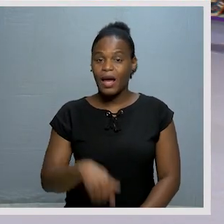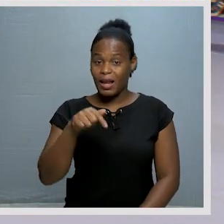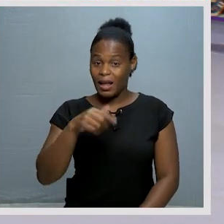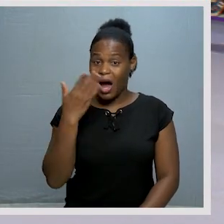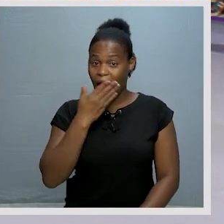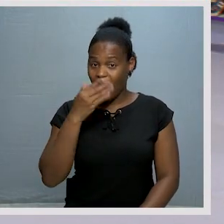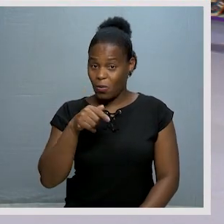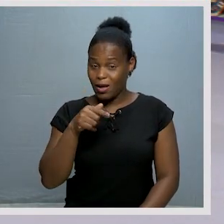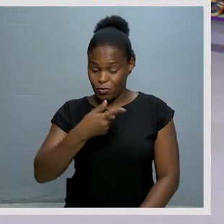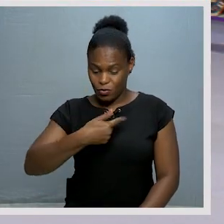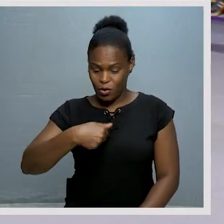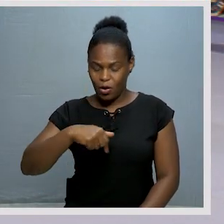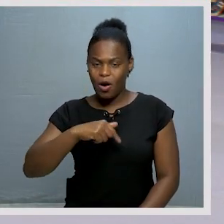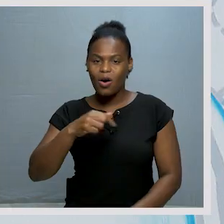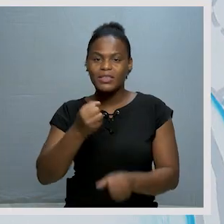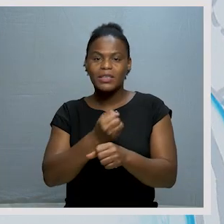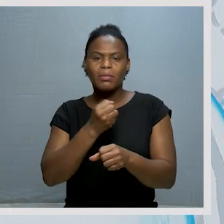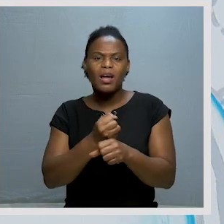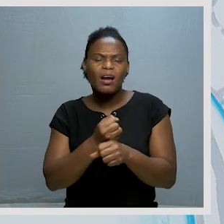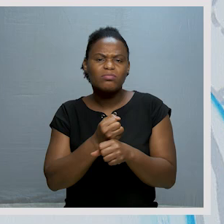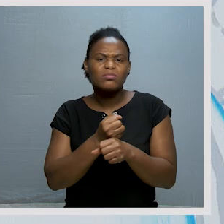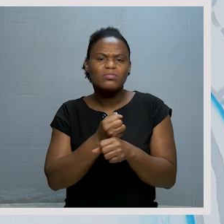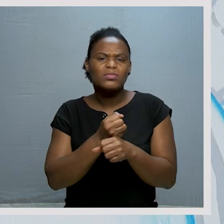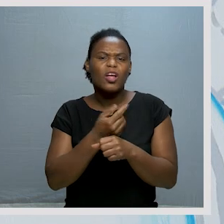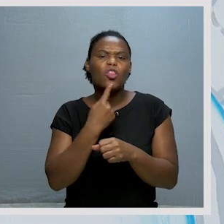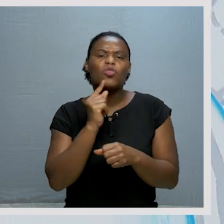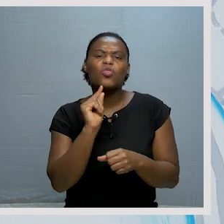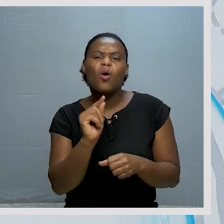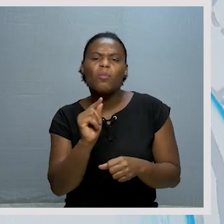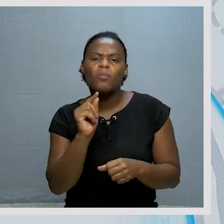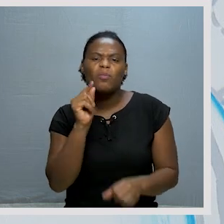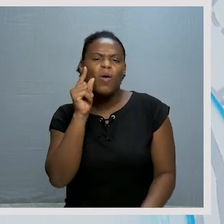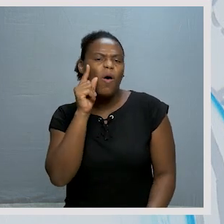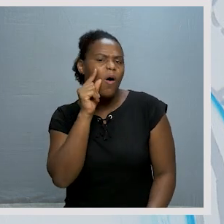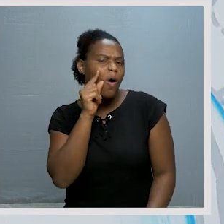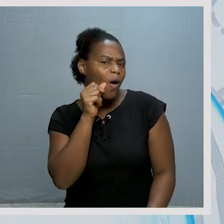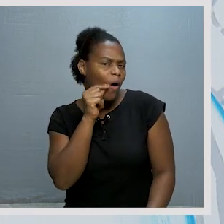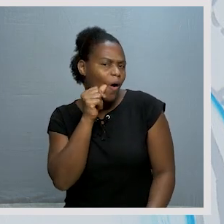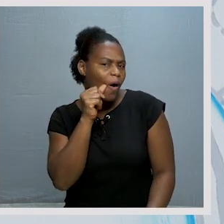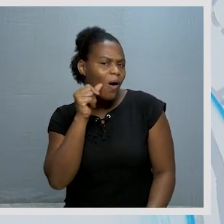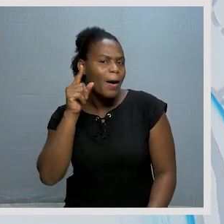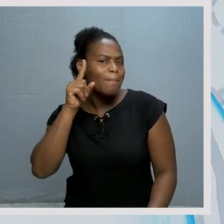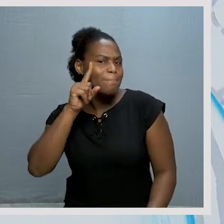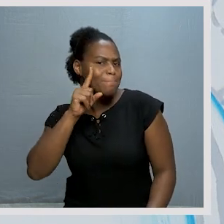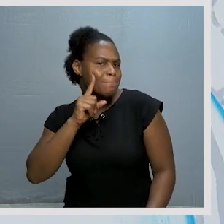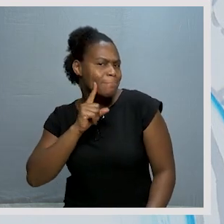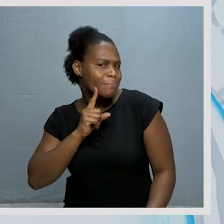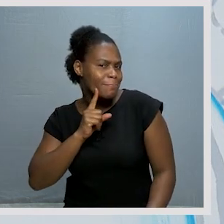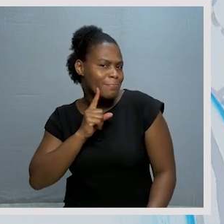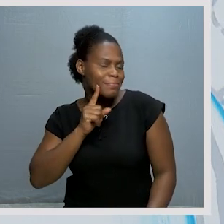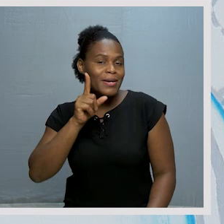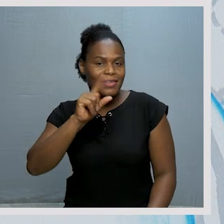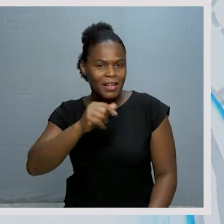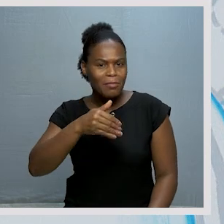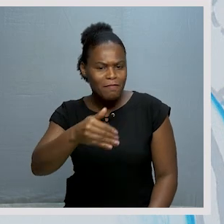Nesta aula, nós vamos trabalhar gênero dos nomes, masculino, feminino, e também